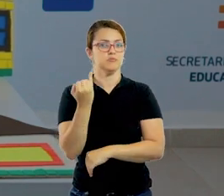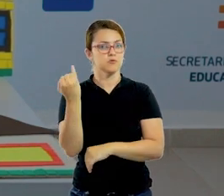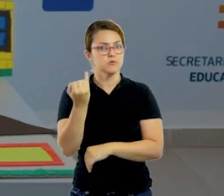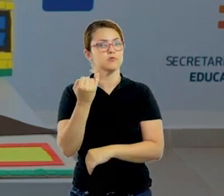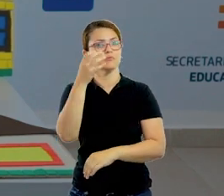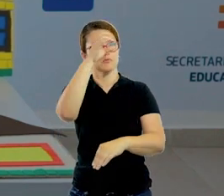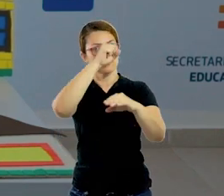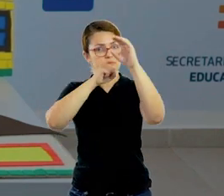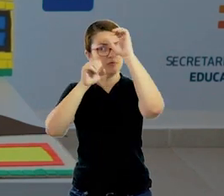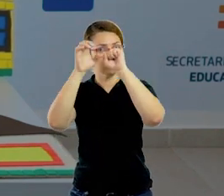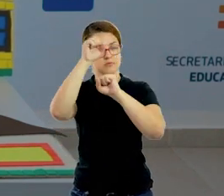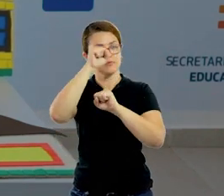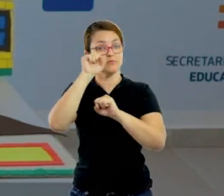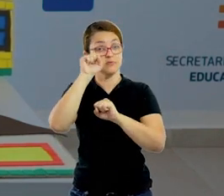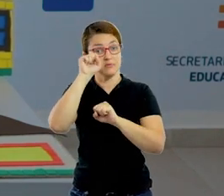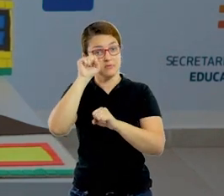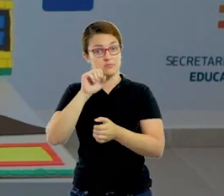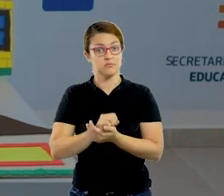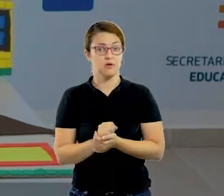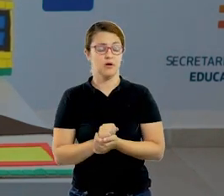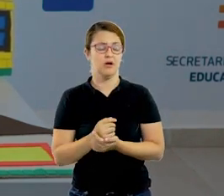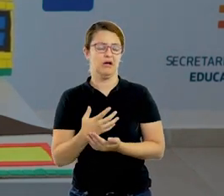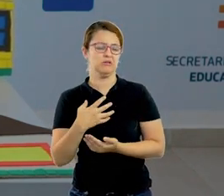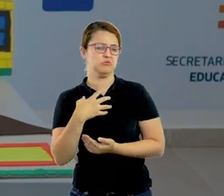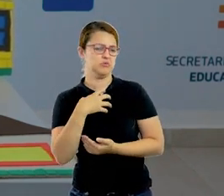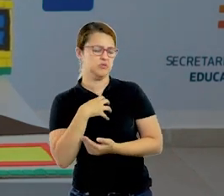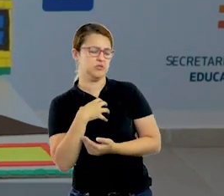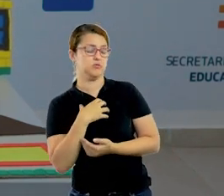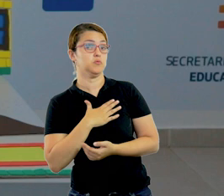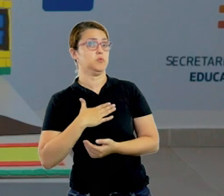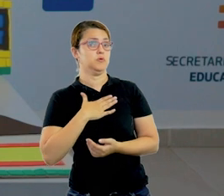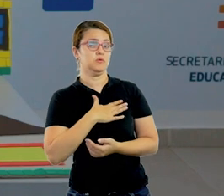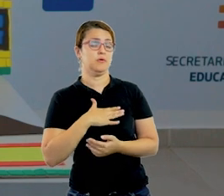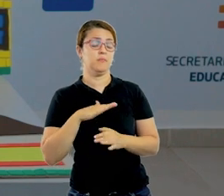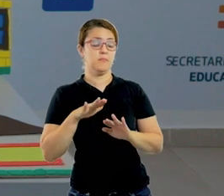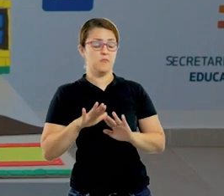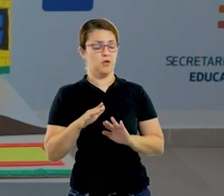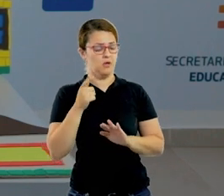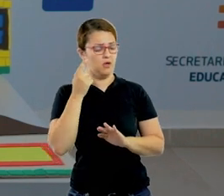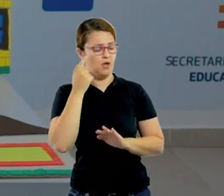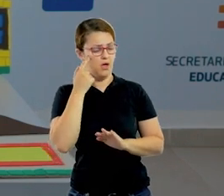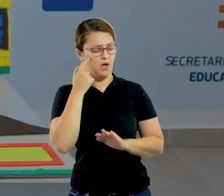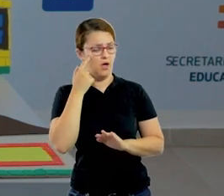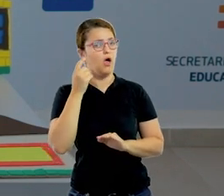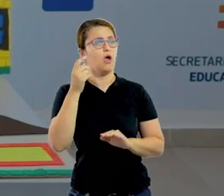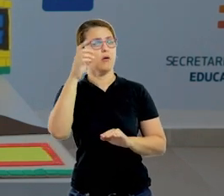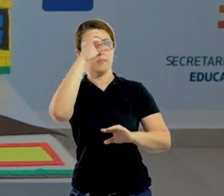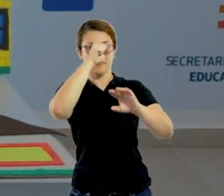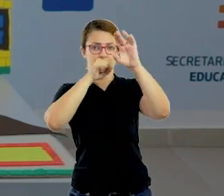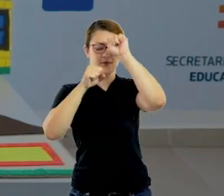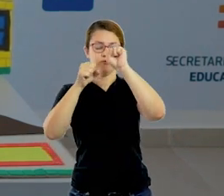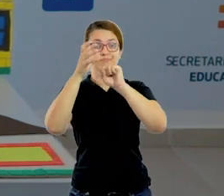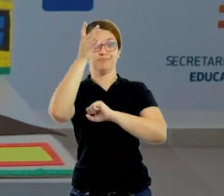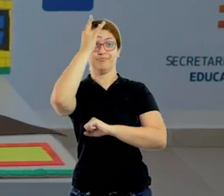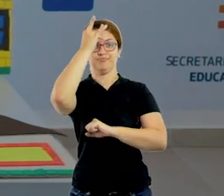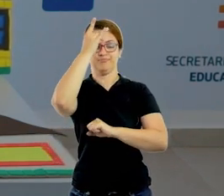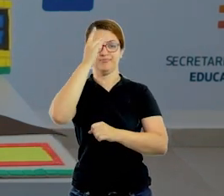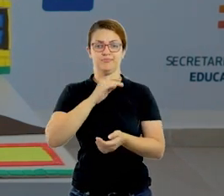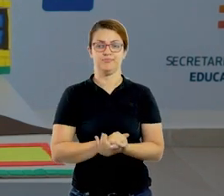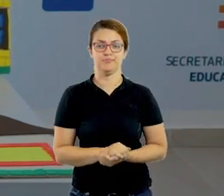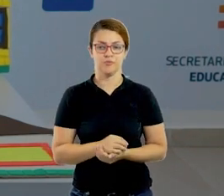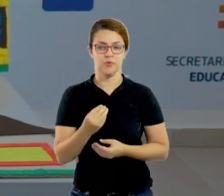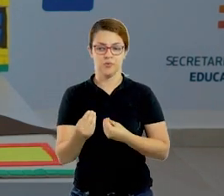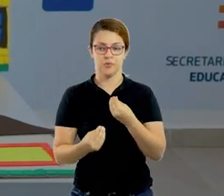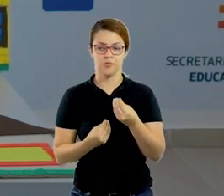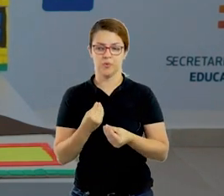muito importante para o seu desenvolvimento. Às vezes pode não sair do jeito que você gostou, mas o que você aprendeu você vai carregar para si.